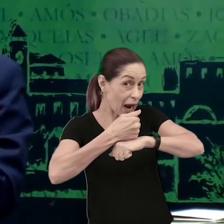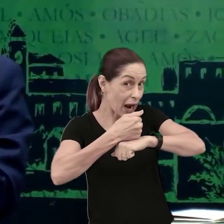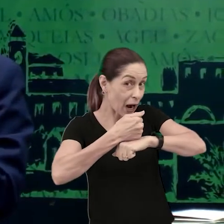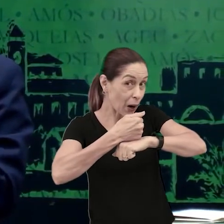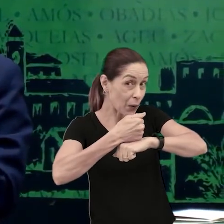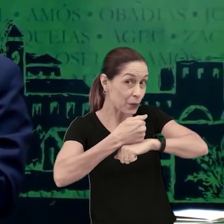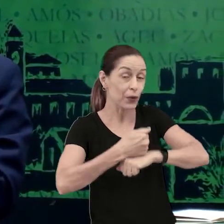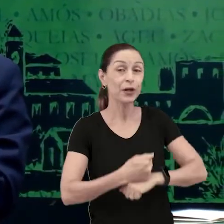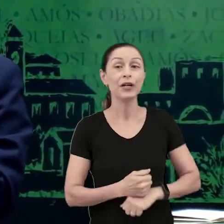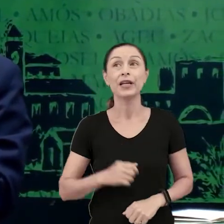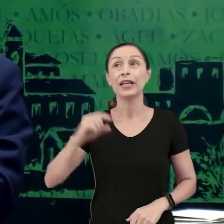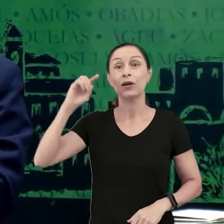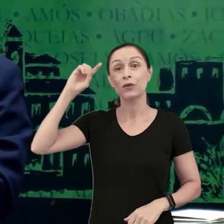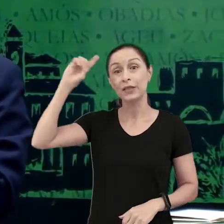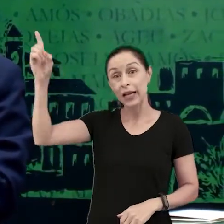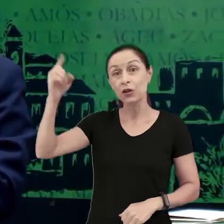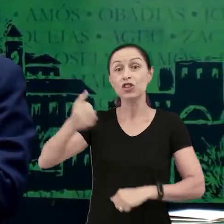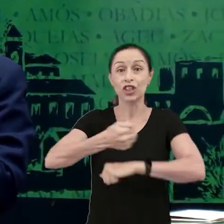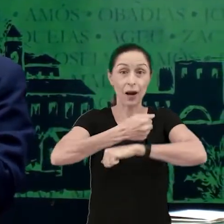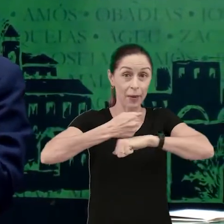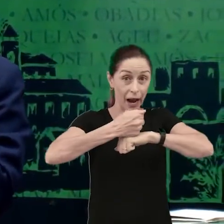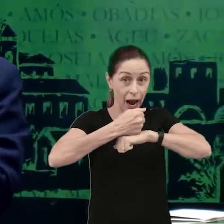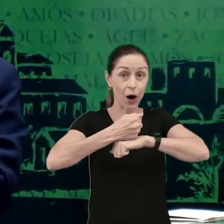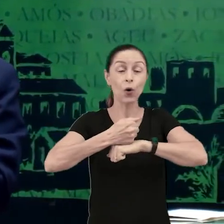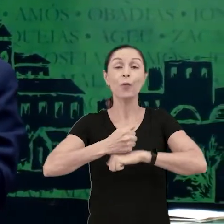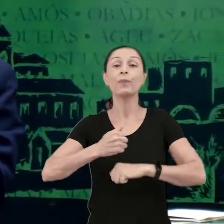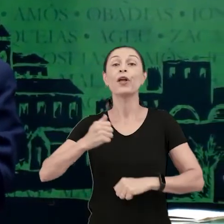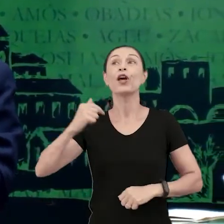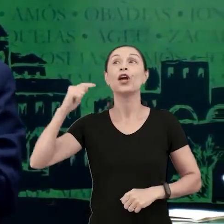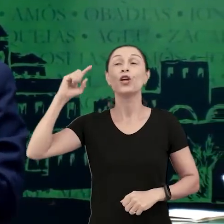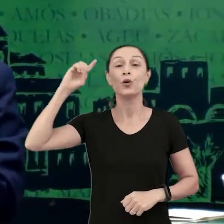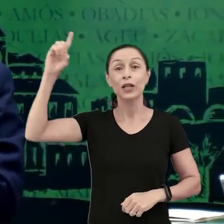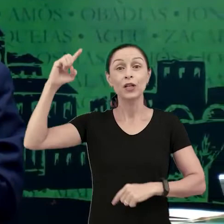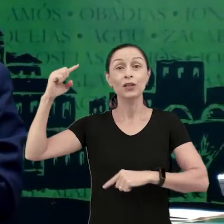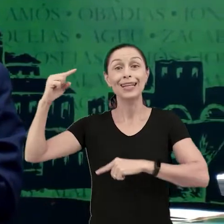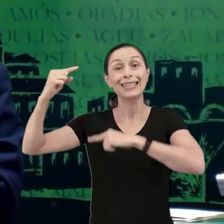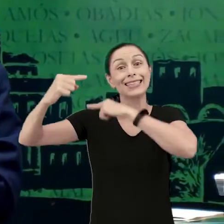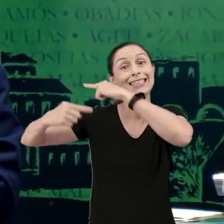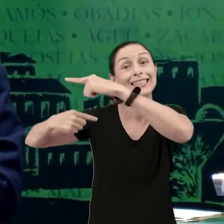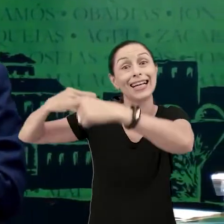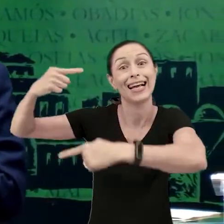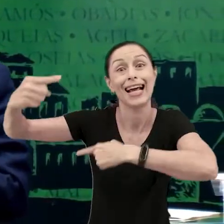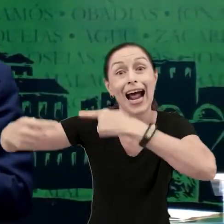Deus de seus filhos, por todas as gerações.